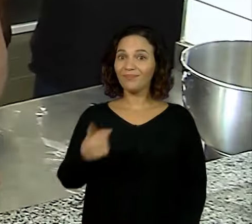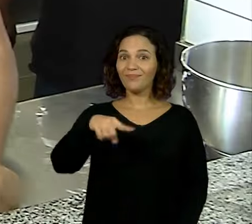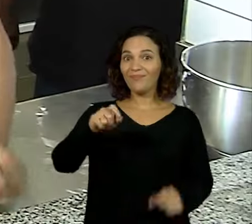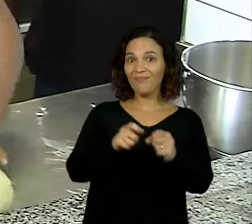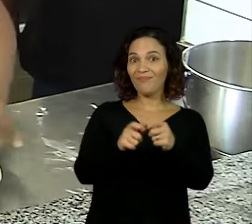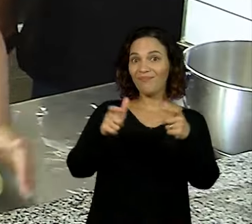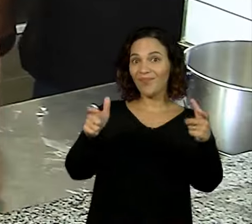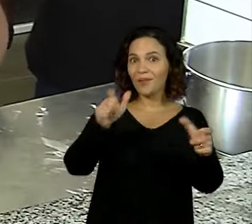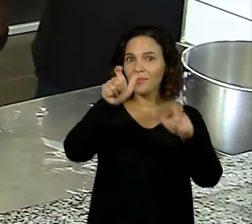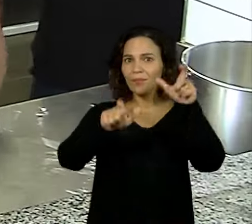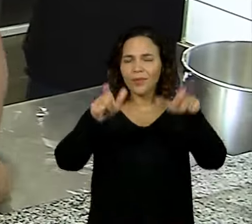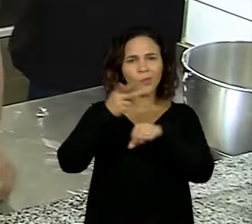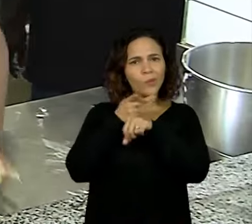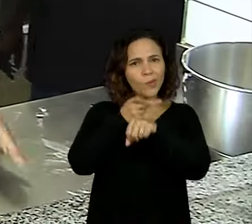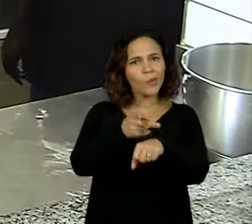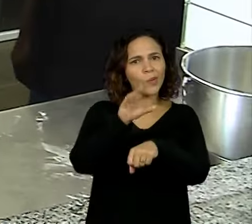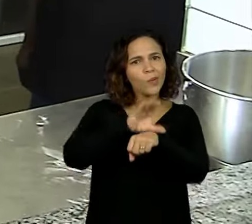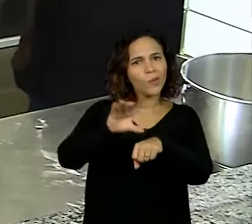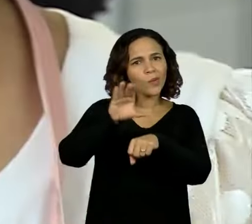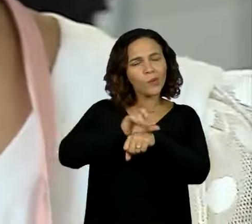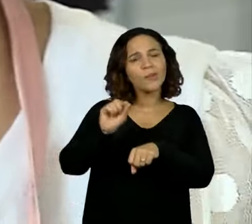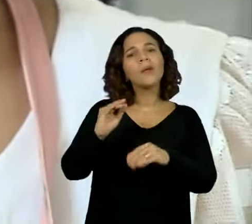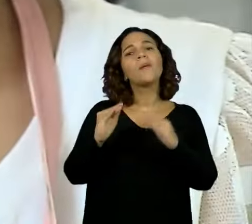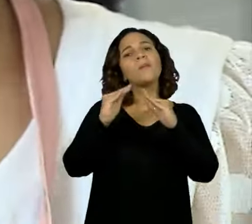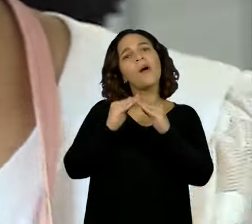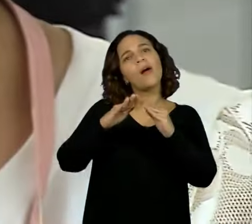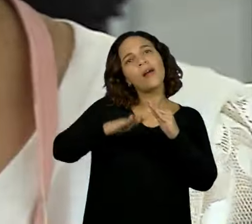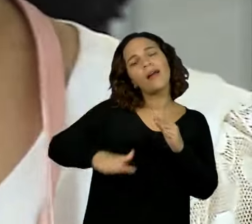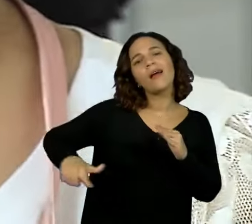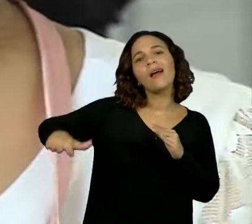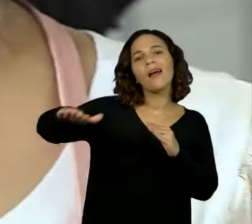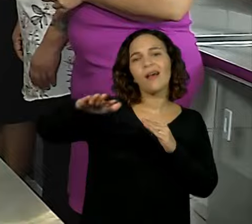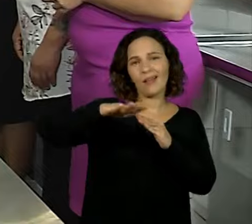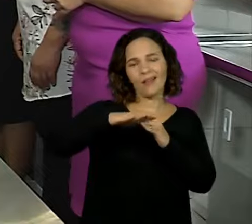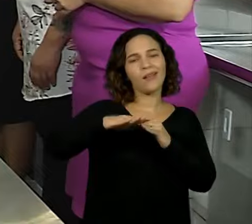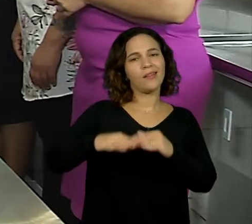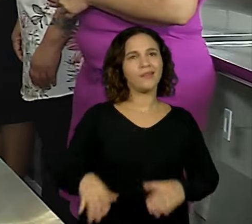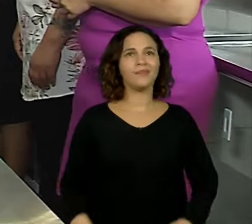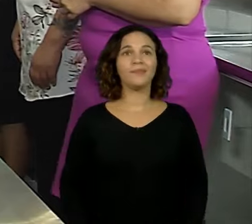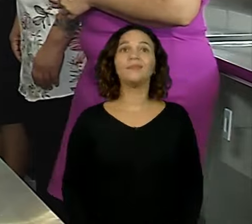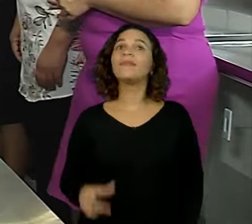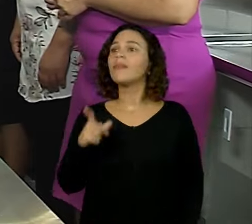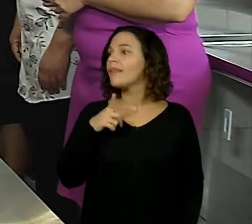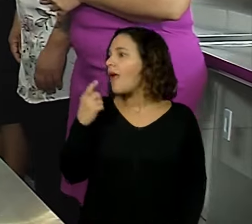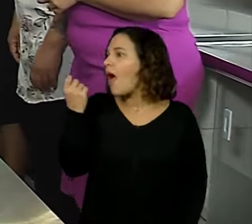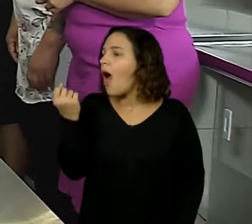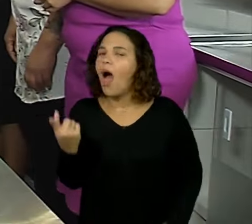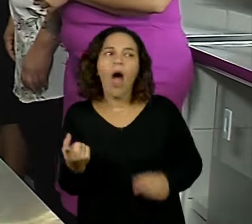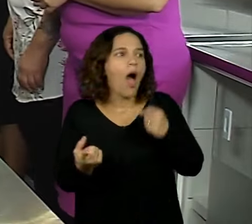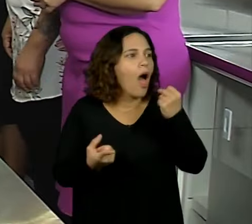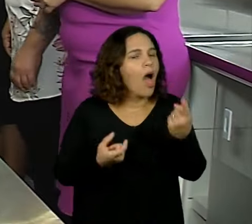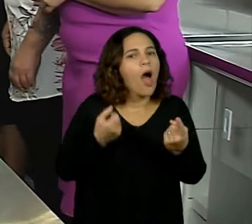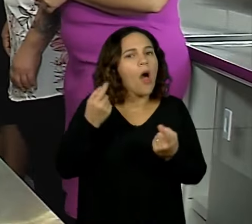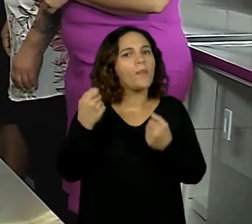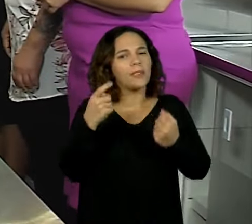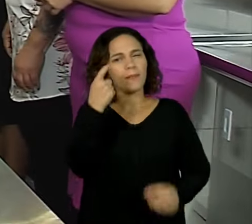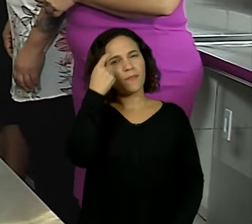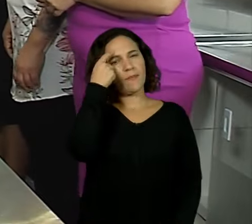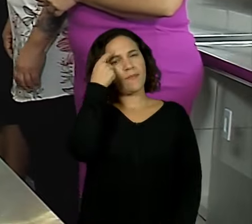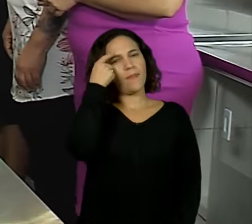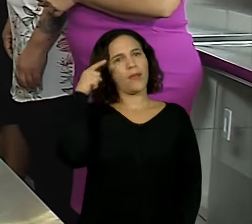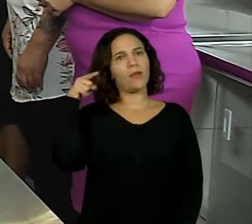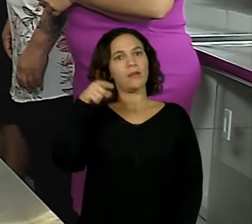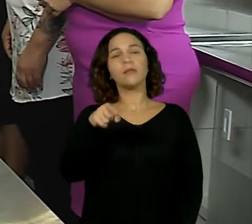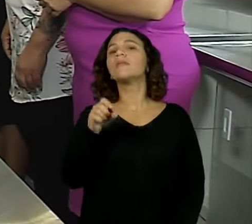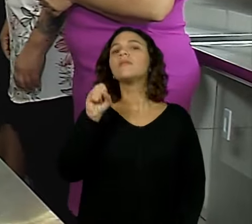das pessoas que procuram o curso são os moradores da comunidade e do entorno. Tem algumas variáveis que a gente precisa pensar quando